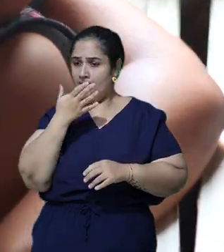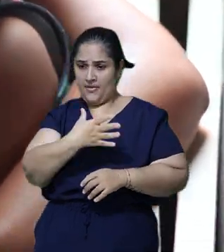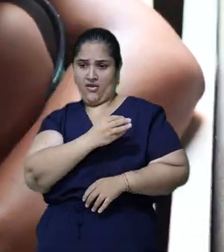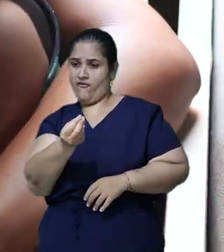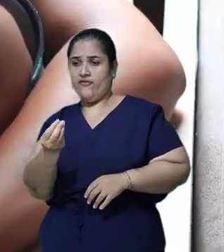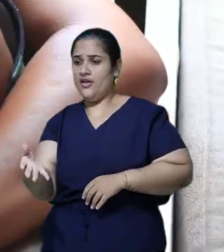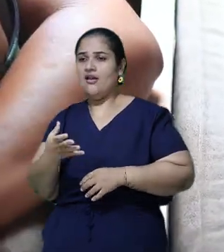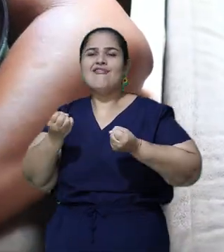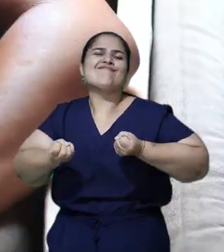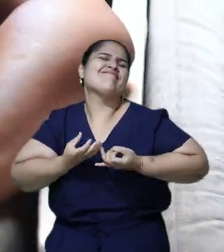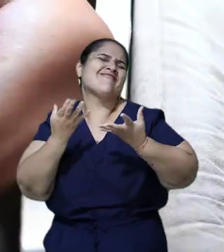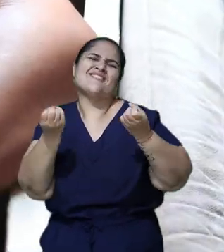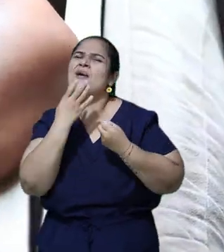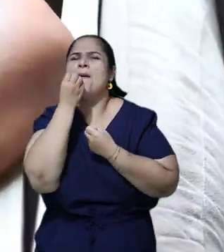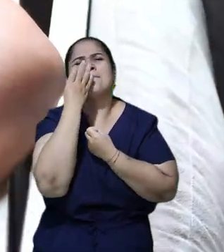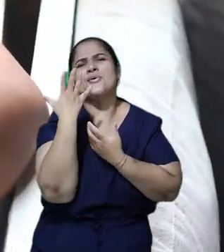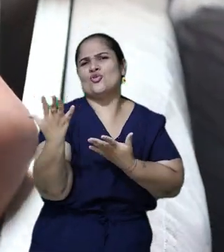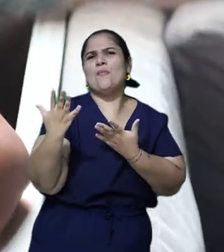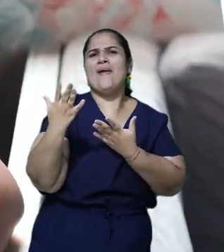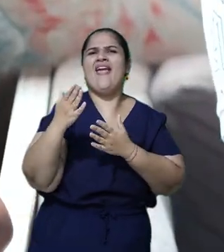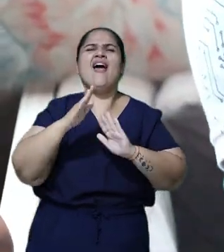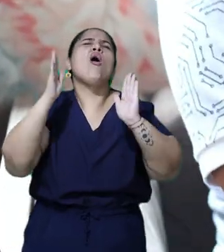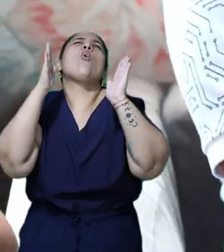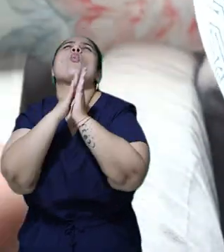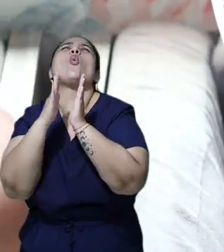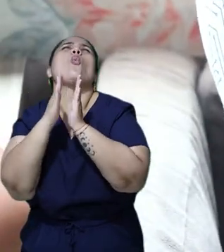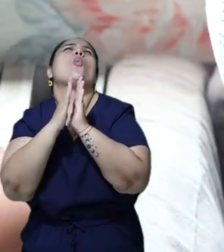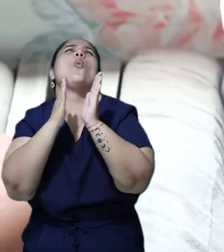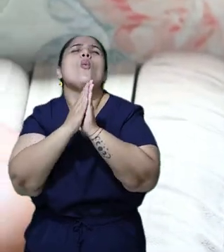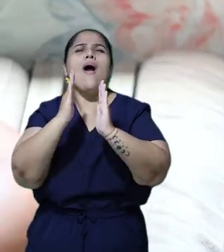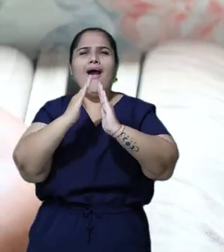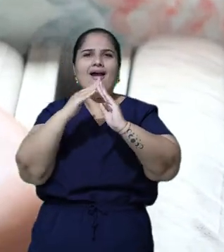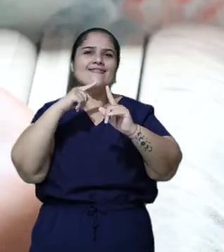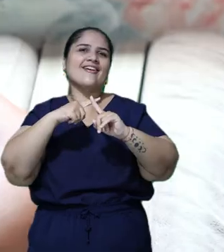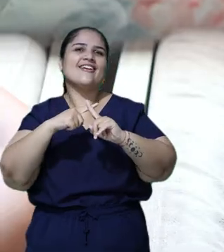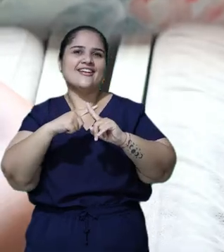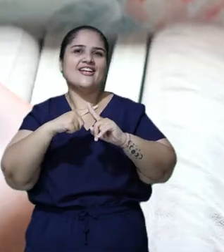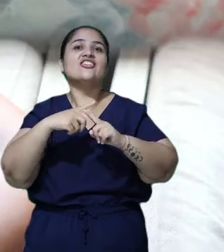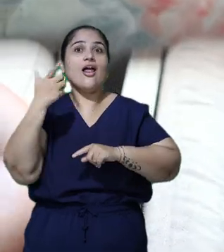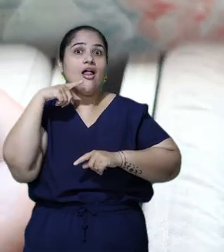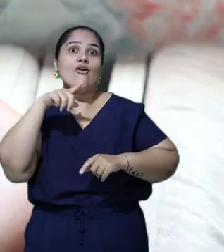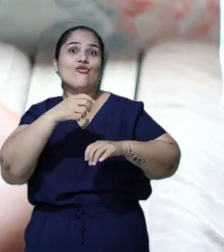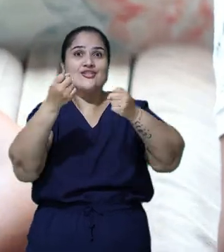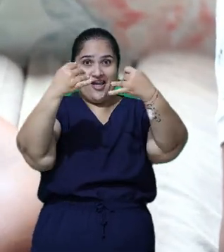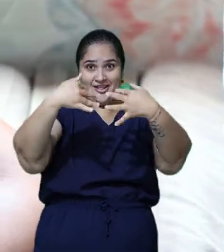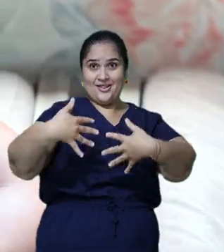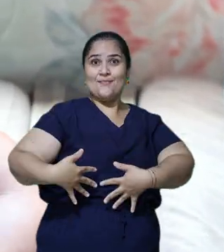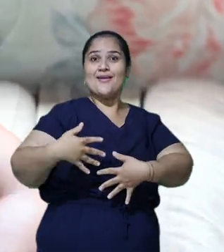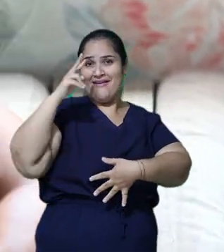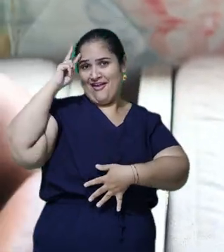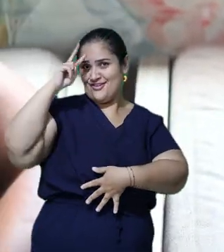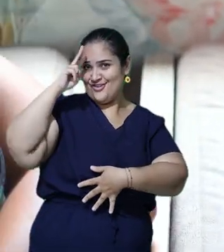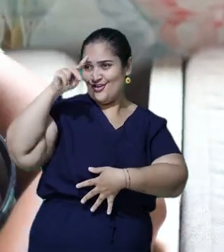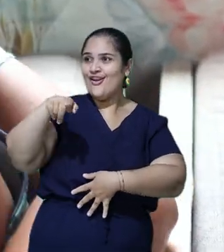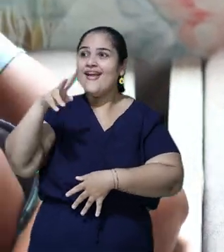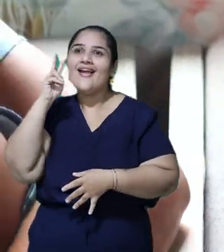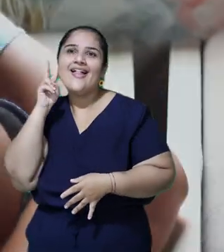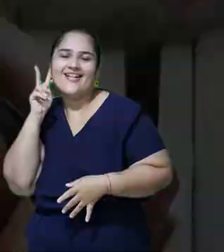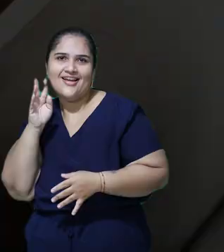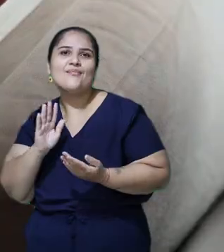bem. Ela louva na igreja, ela consegue explicar um pouco as historinhas que ela